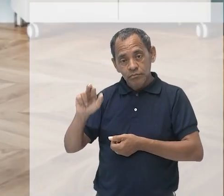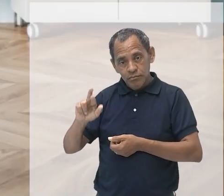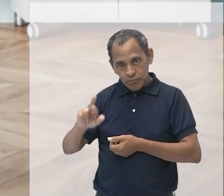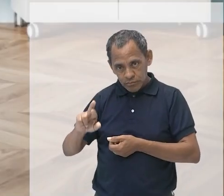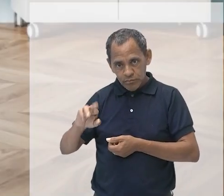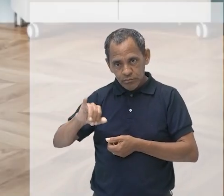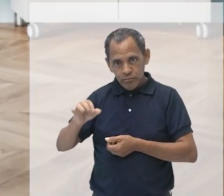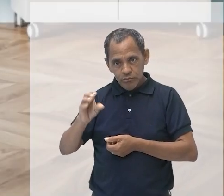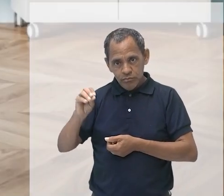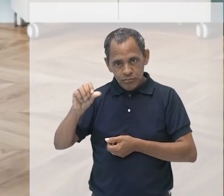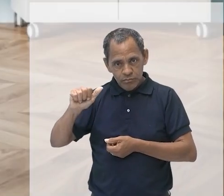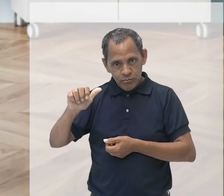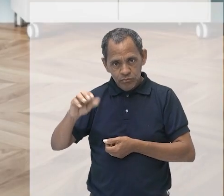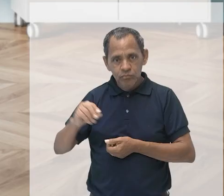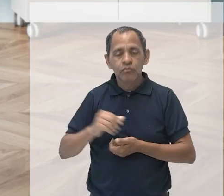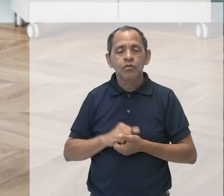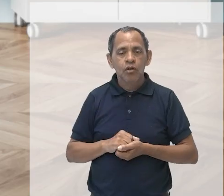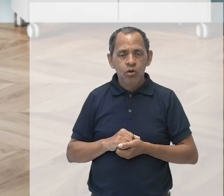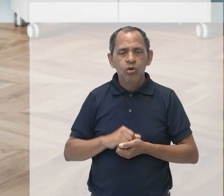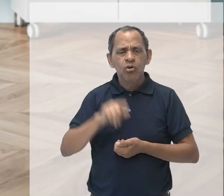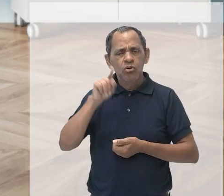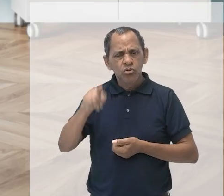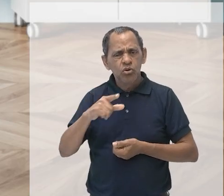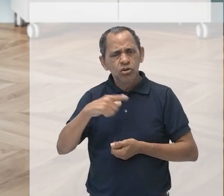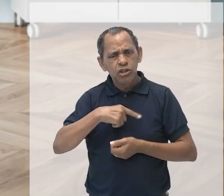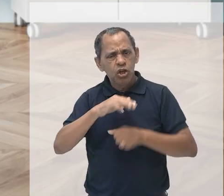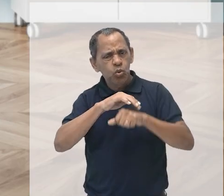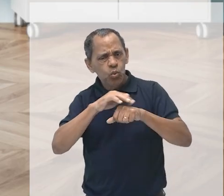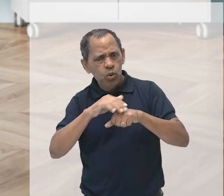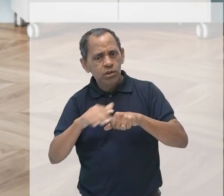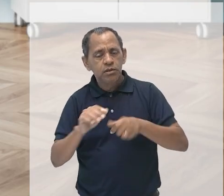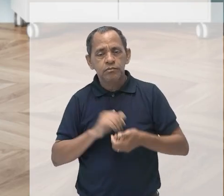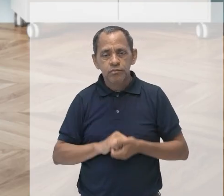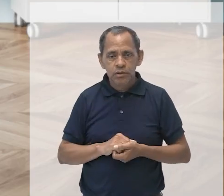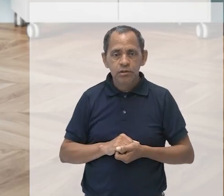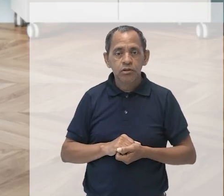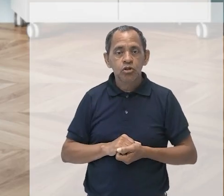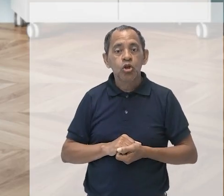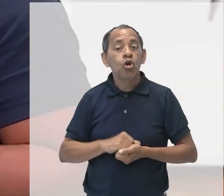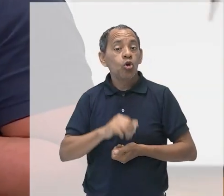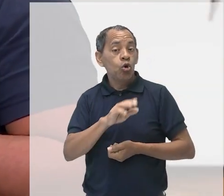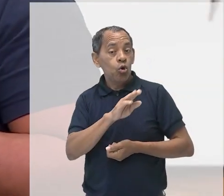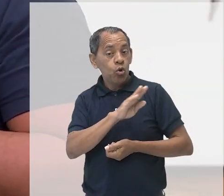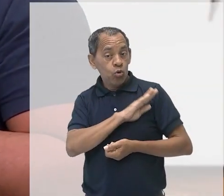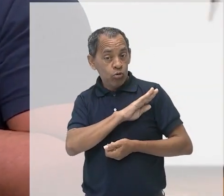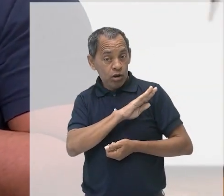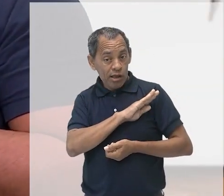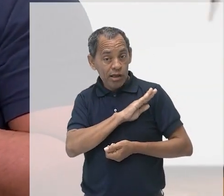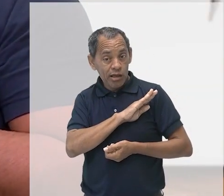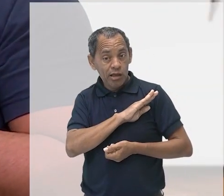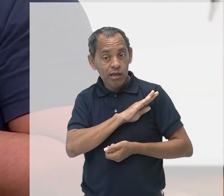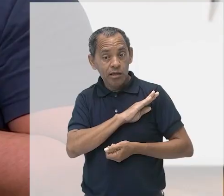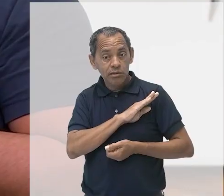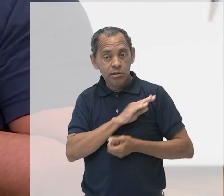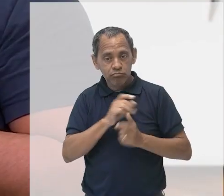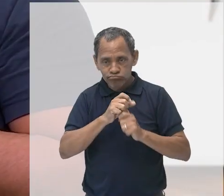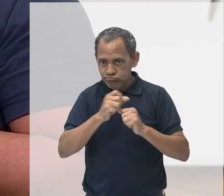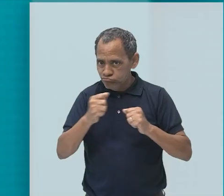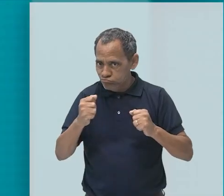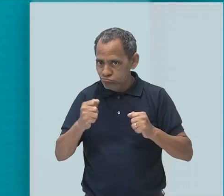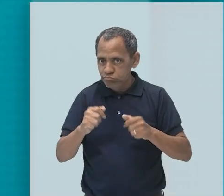senhor está com cardiomegalia, O que é isso, doutora? coração grande. Coração grande?